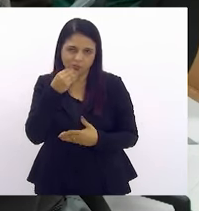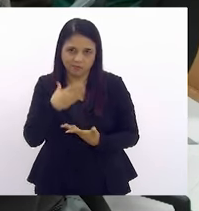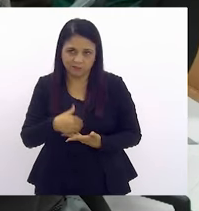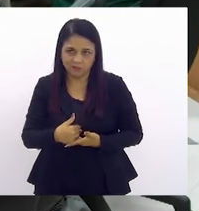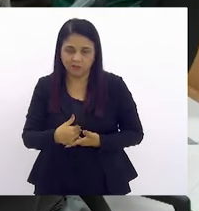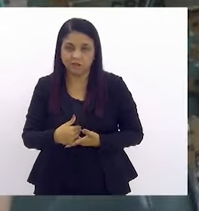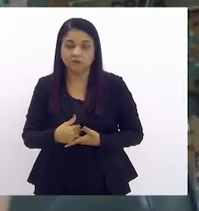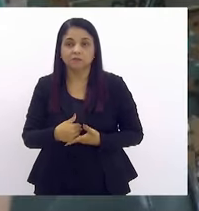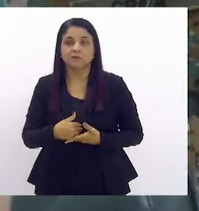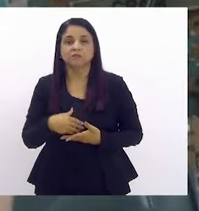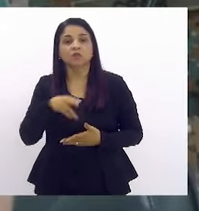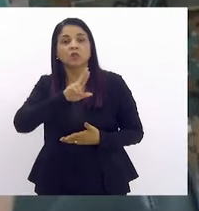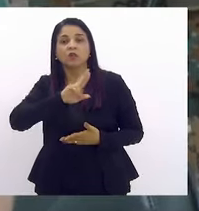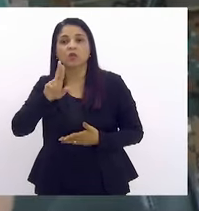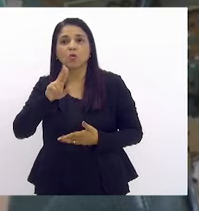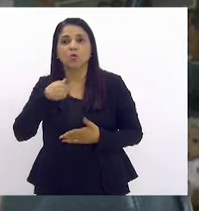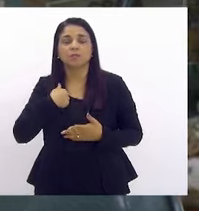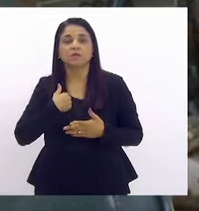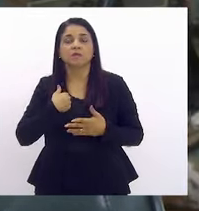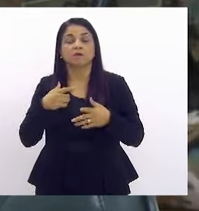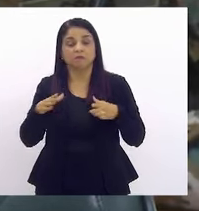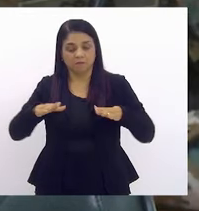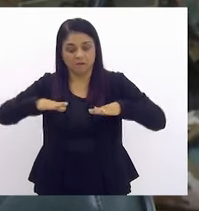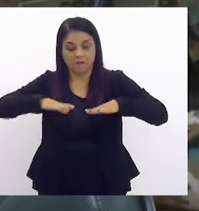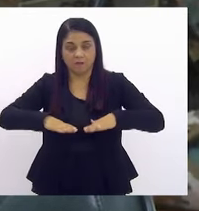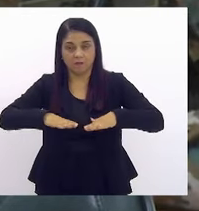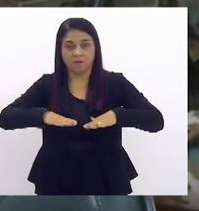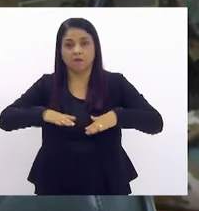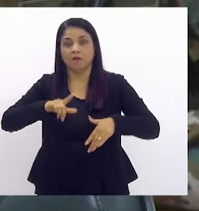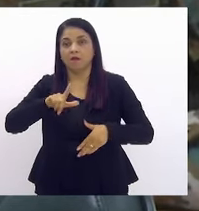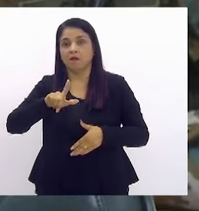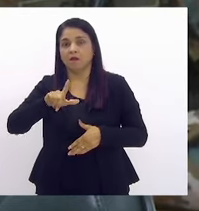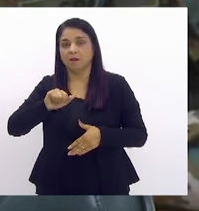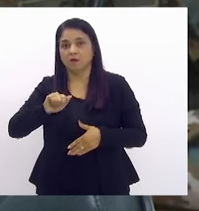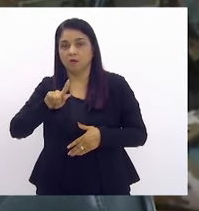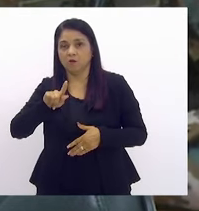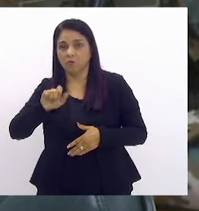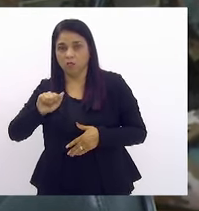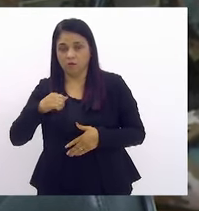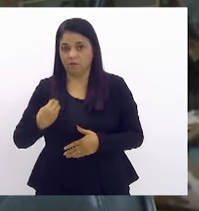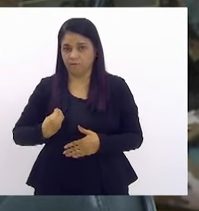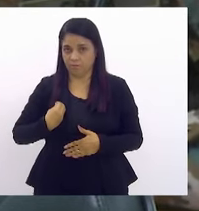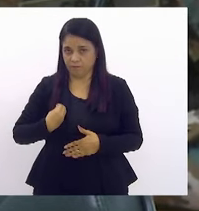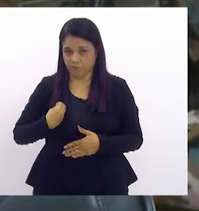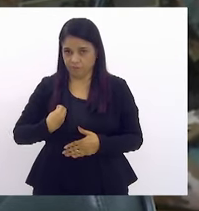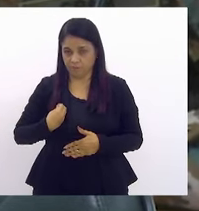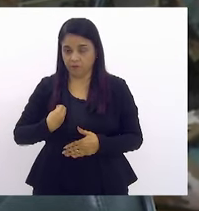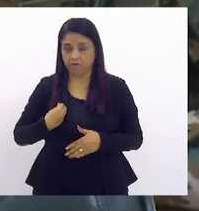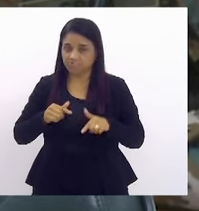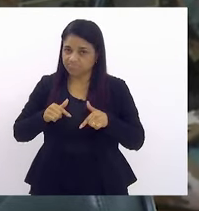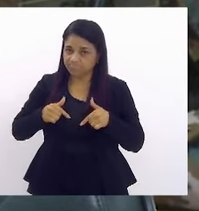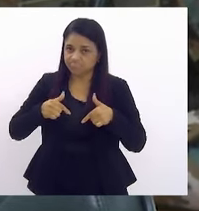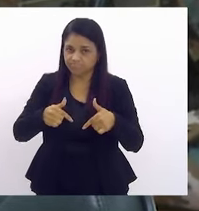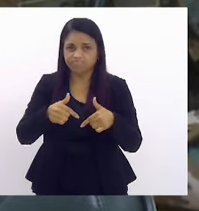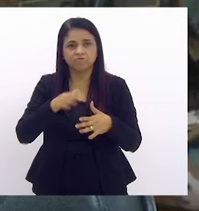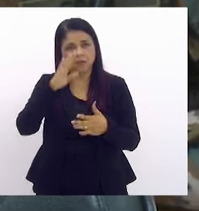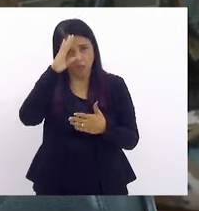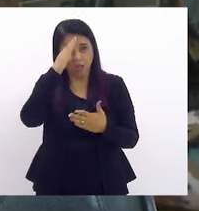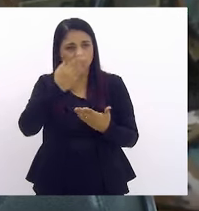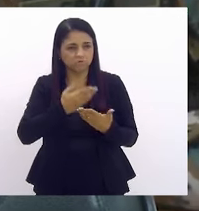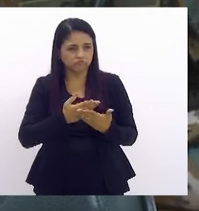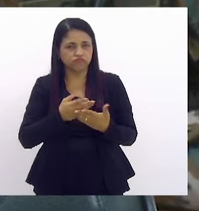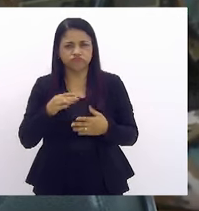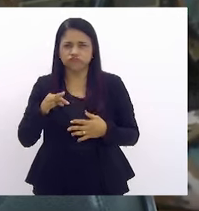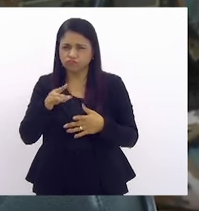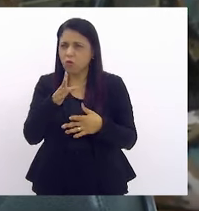Venho falar no nome do projeto Lagoa Viva, né, que é uma iniciativa que creio que quase todos venham já ter